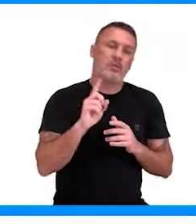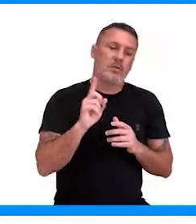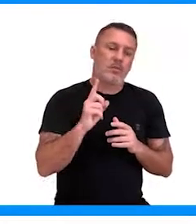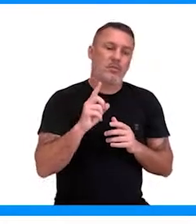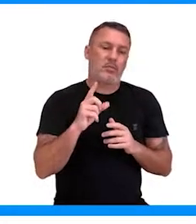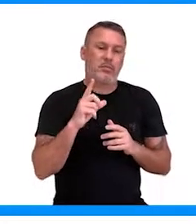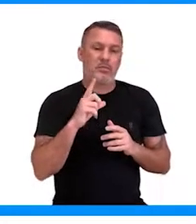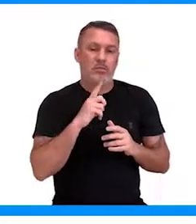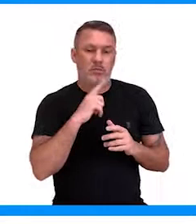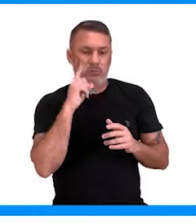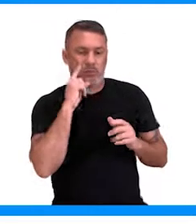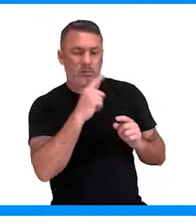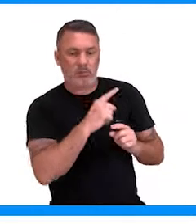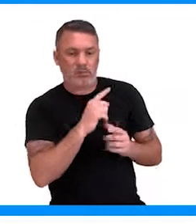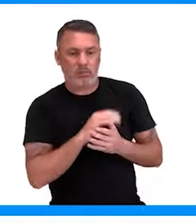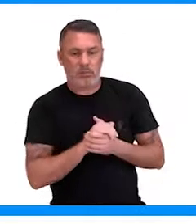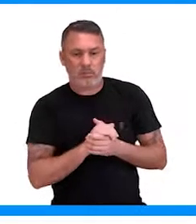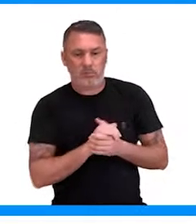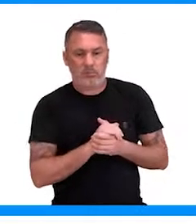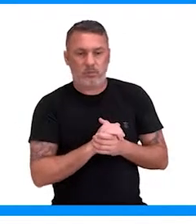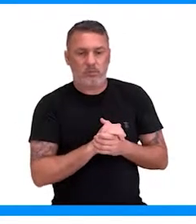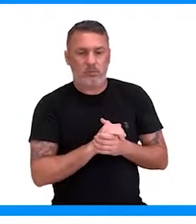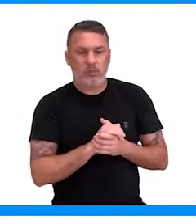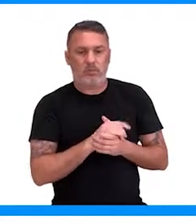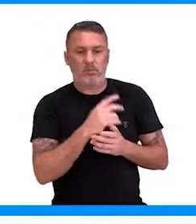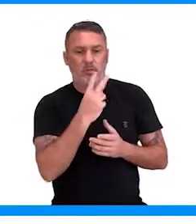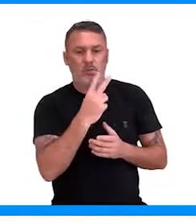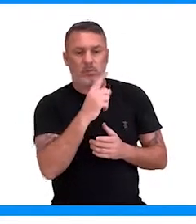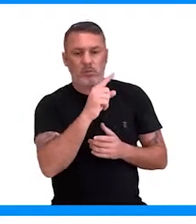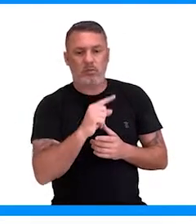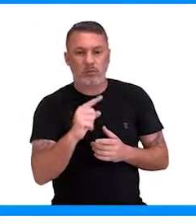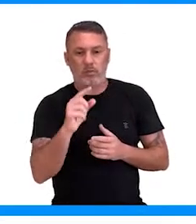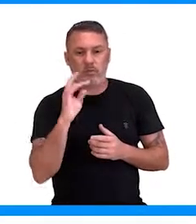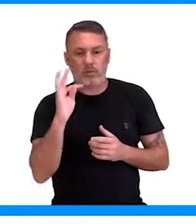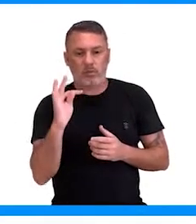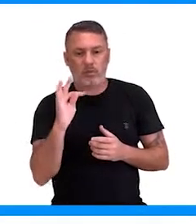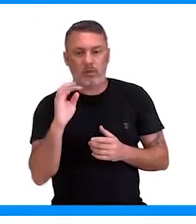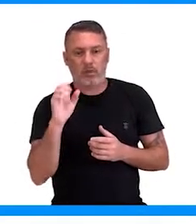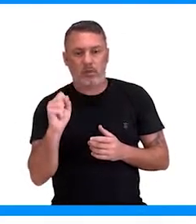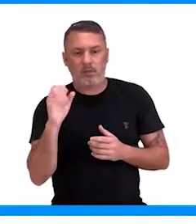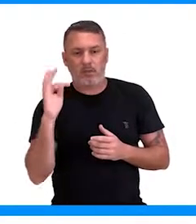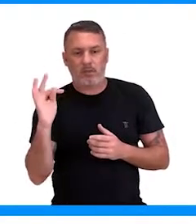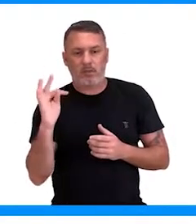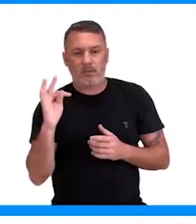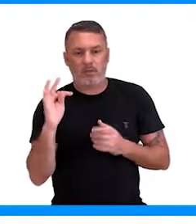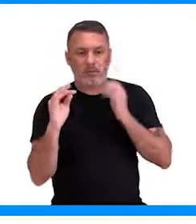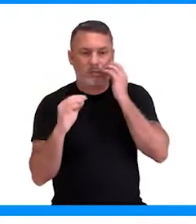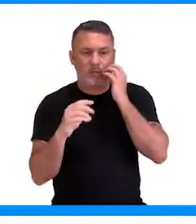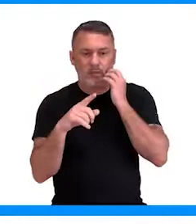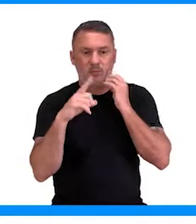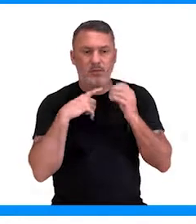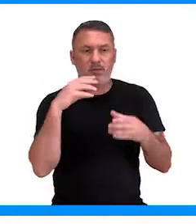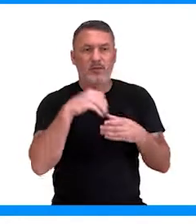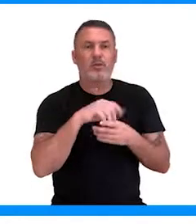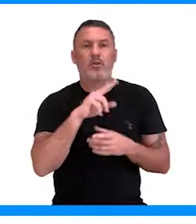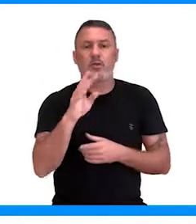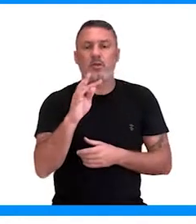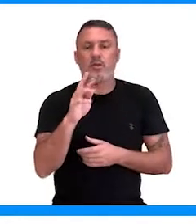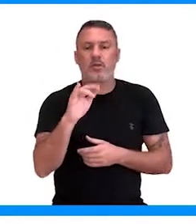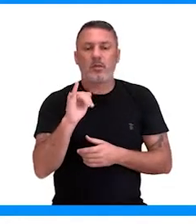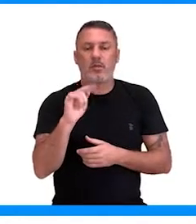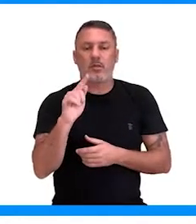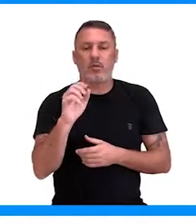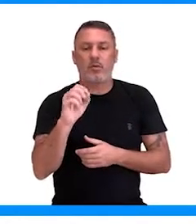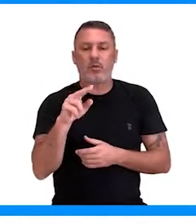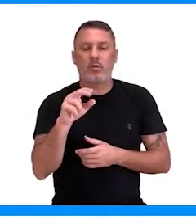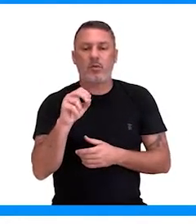conheçam, né? Chegando até aqui, ó, 2 cosseno θ, seno de θ, isso é uma identidade